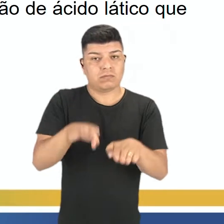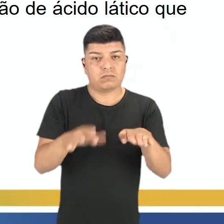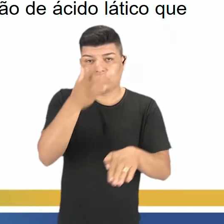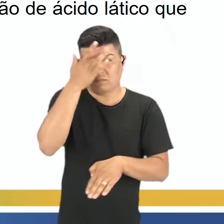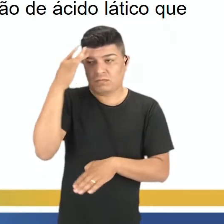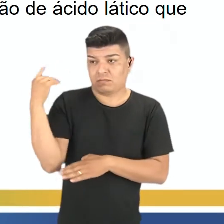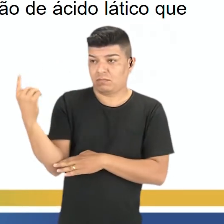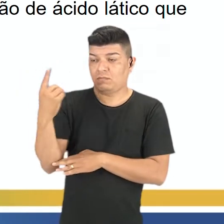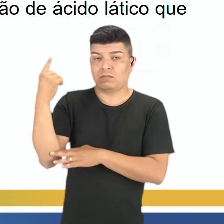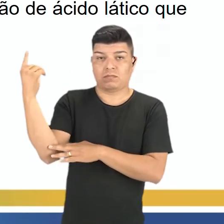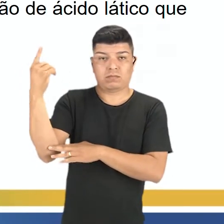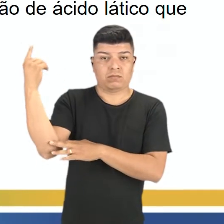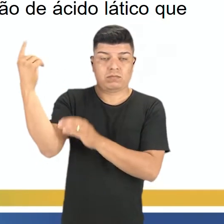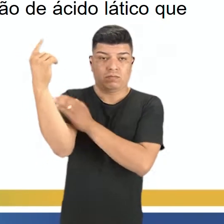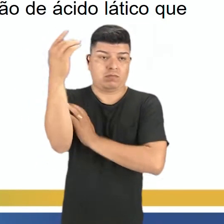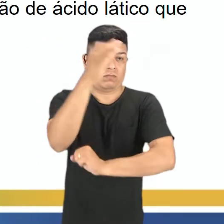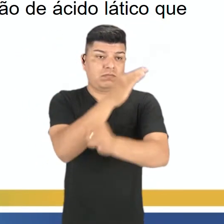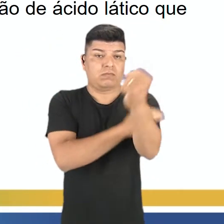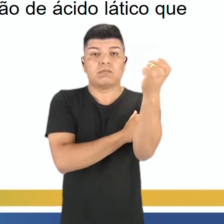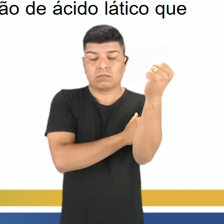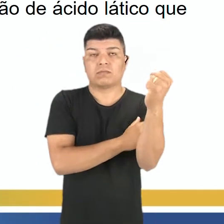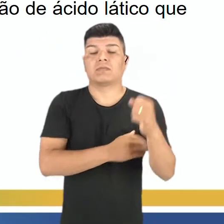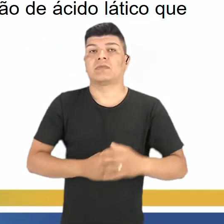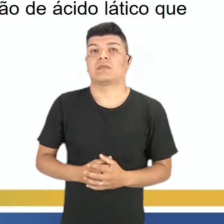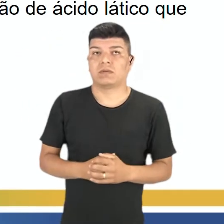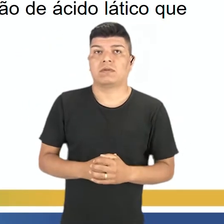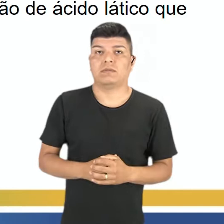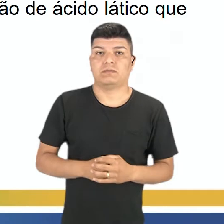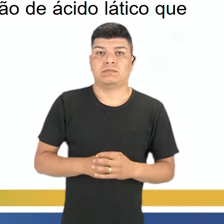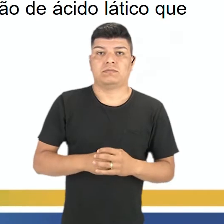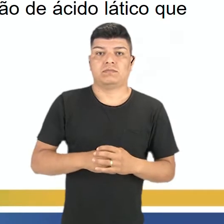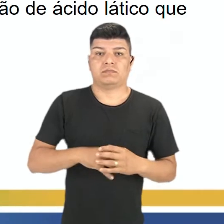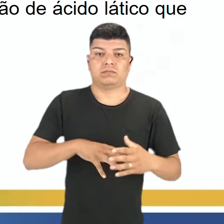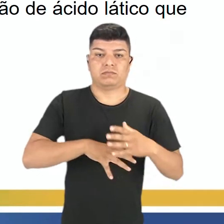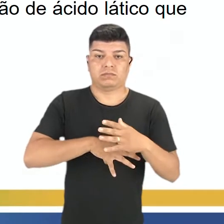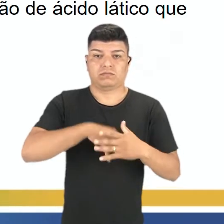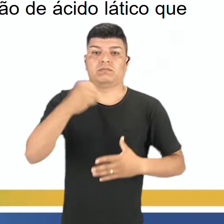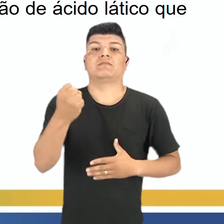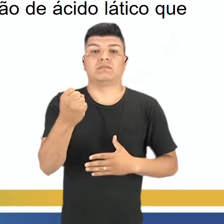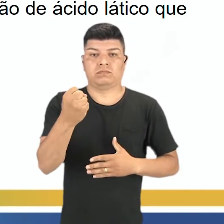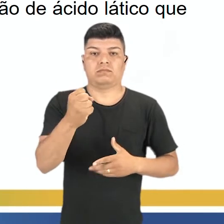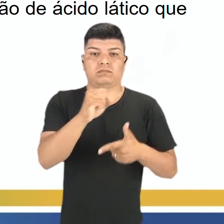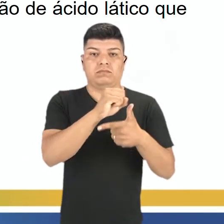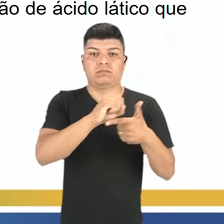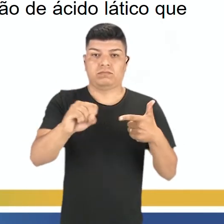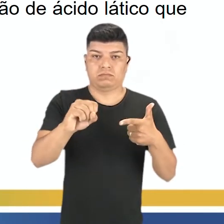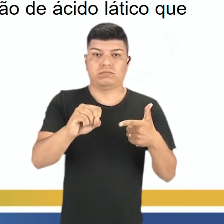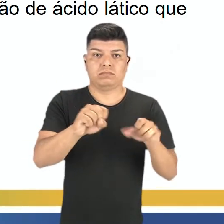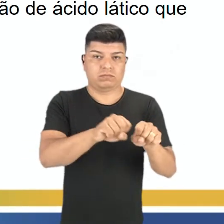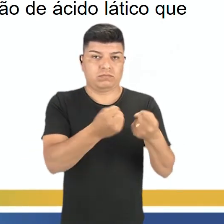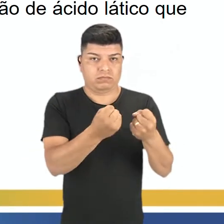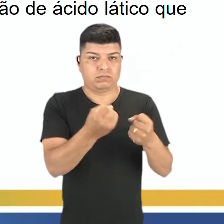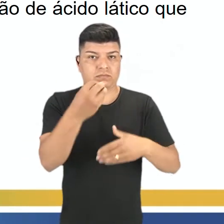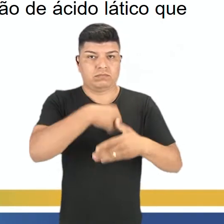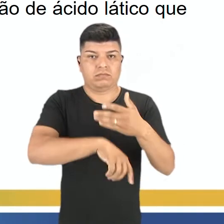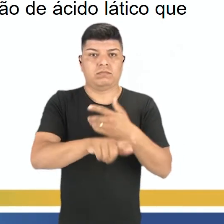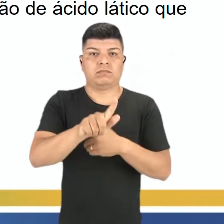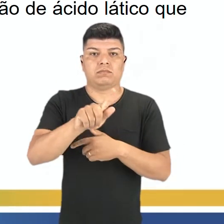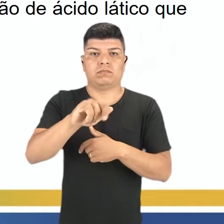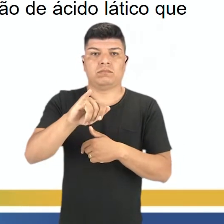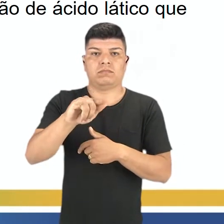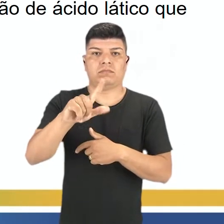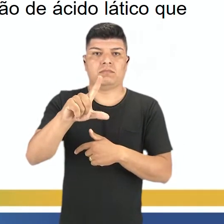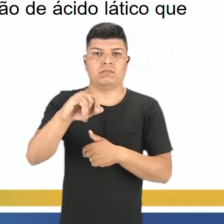massa muscular do indivíduo. O organismo retira a energia da glicose, que é quebrada dentro do glicogênio muscular, que gera a formação de